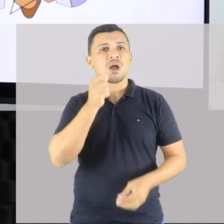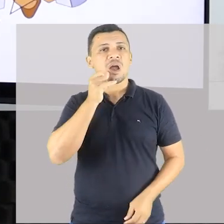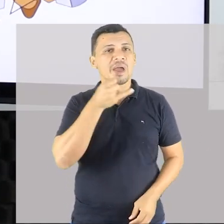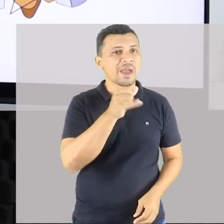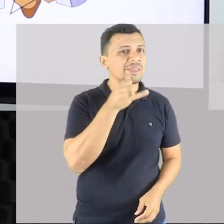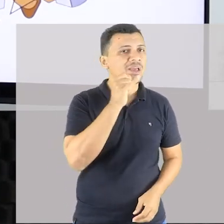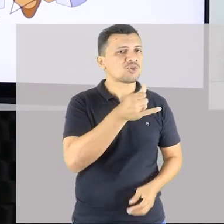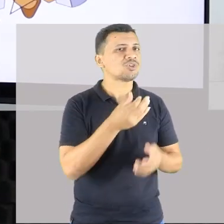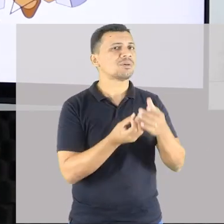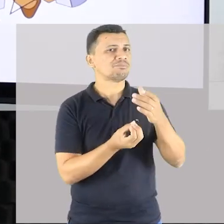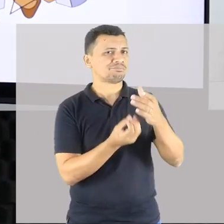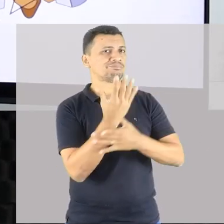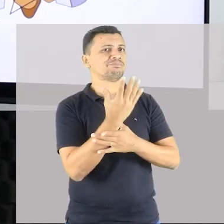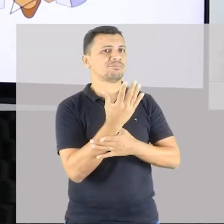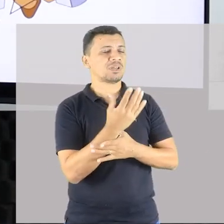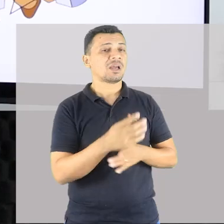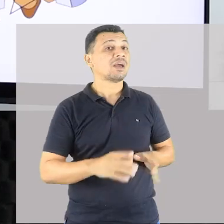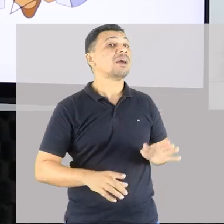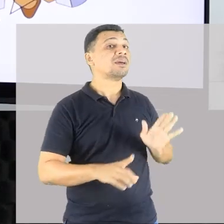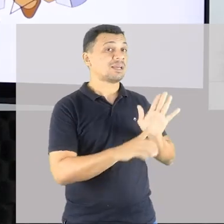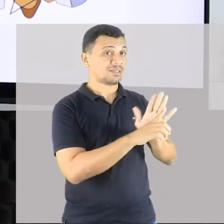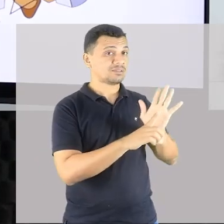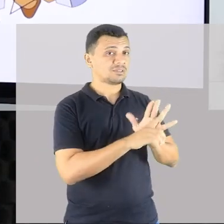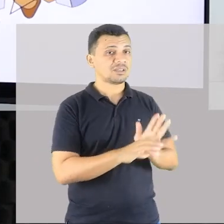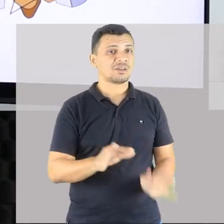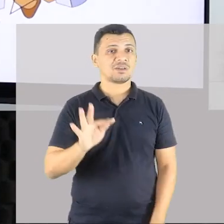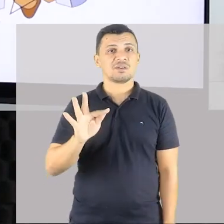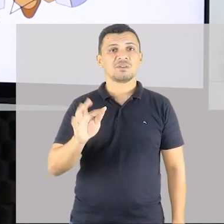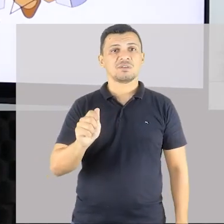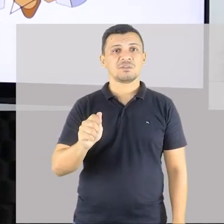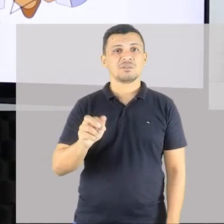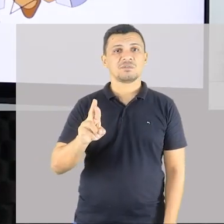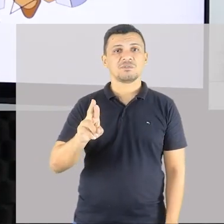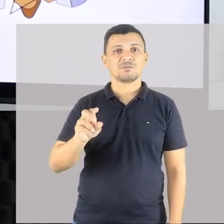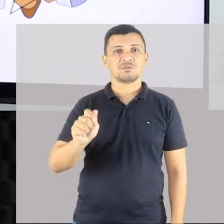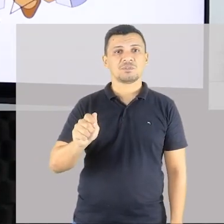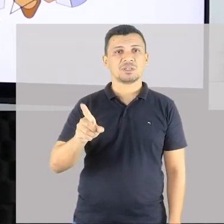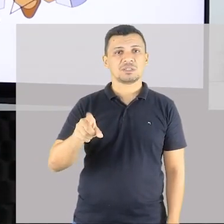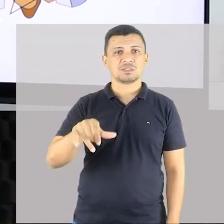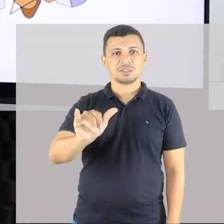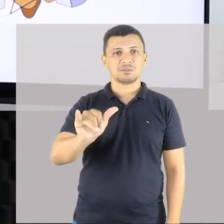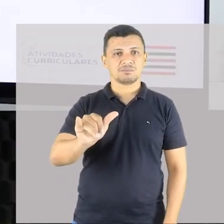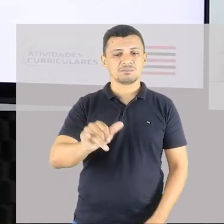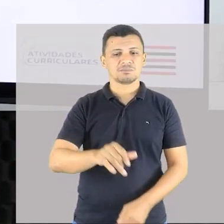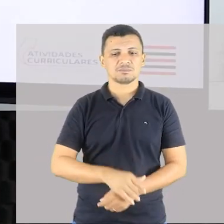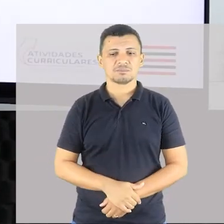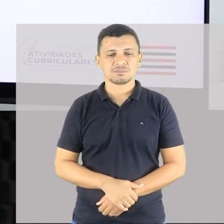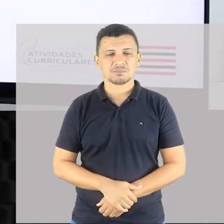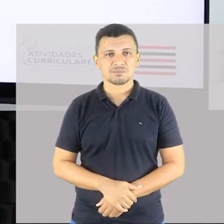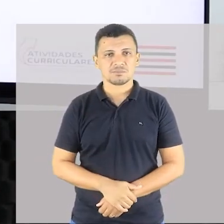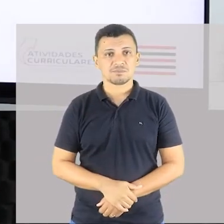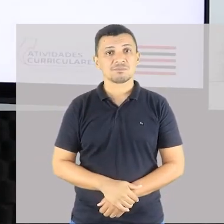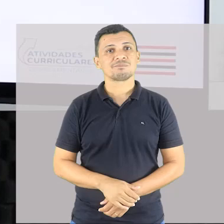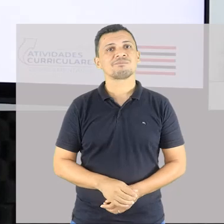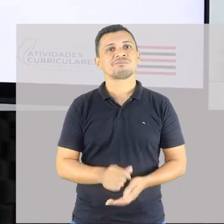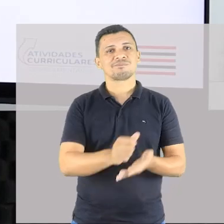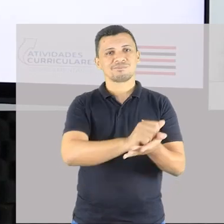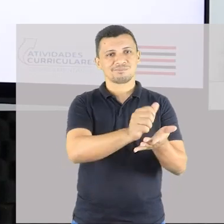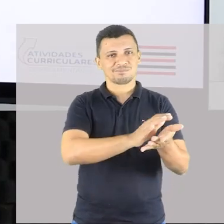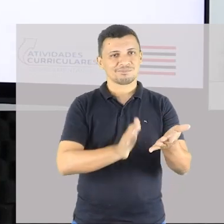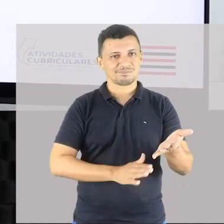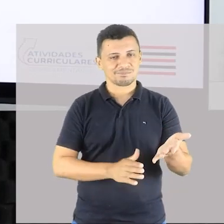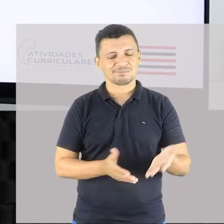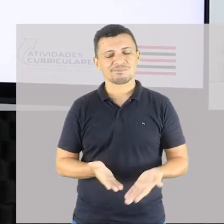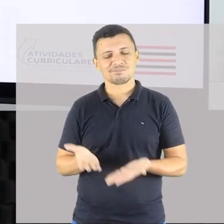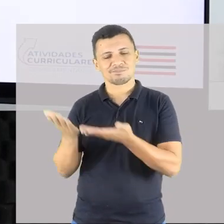é gerada. É pela lei de Faraday, variação de fluxo magnético. Tá? Beleza. Então, para fixar,